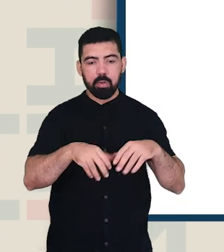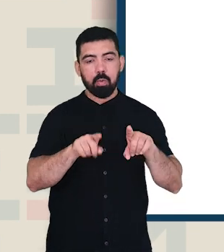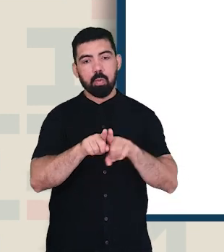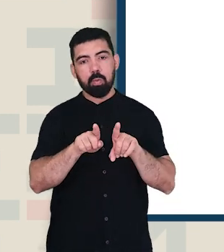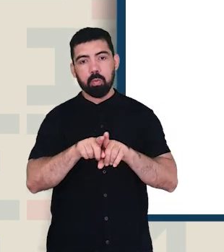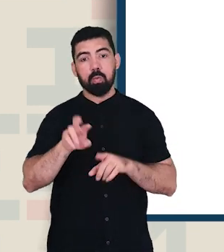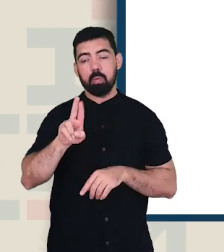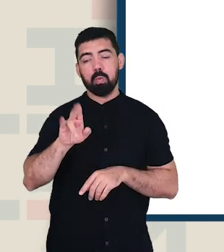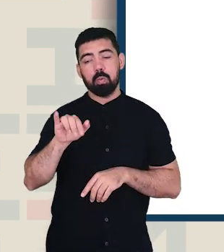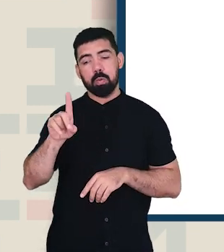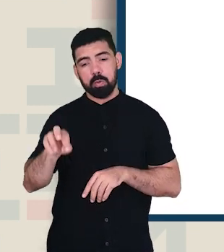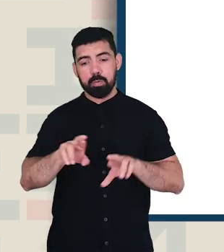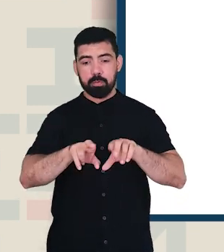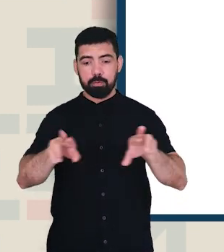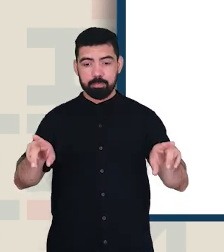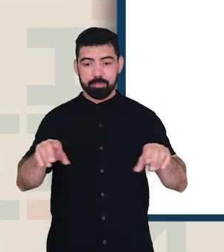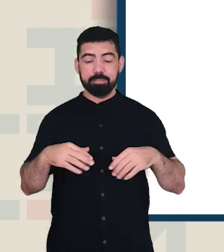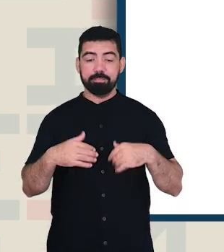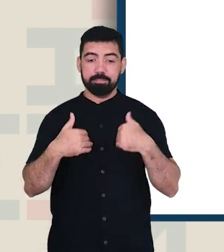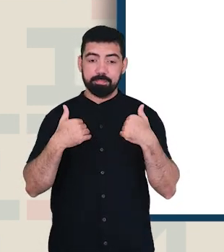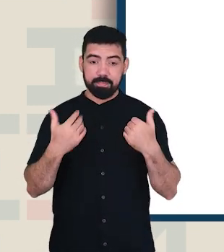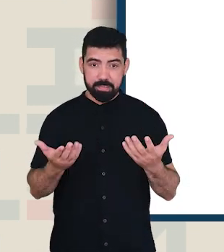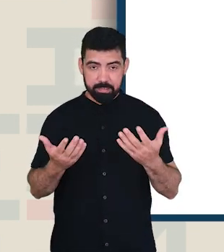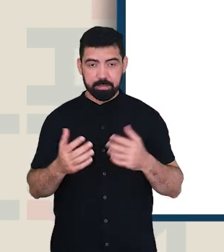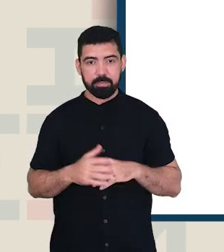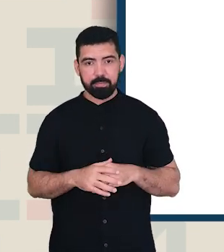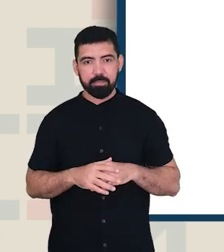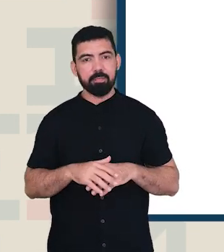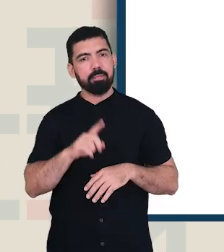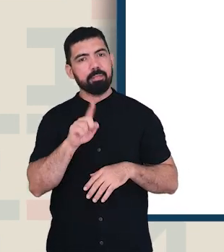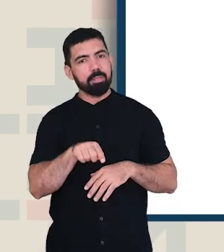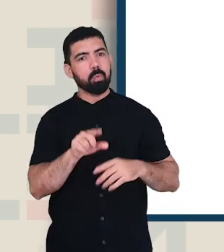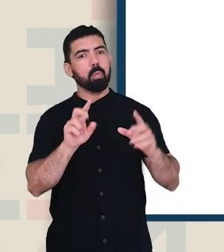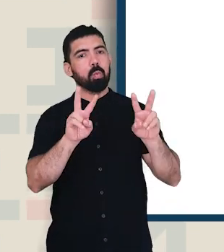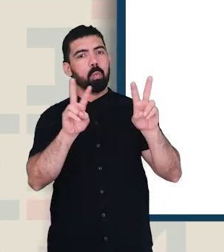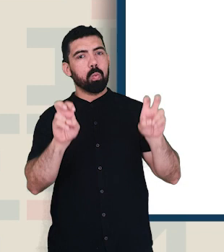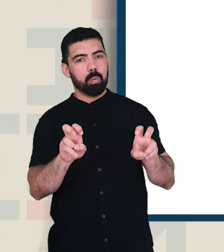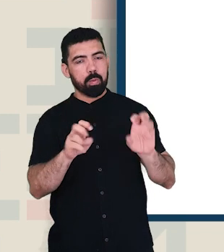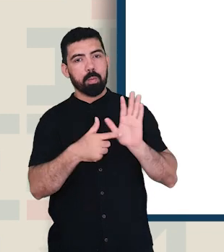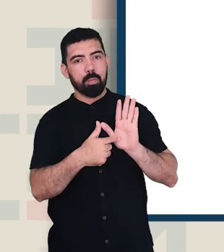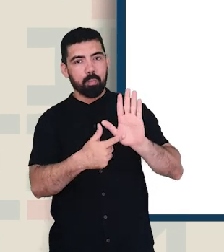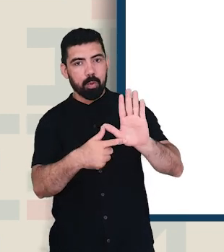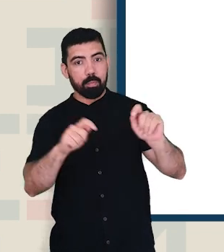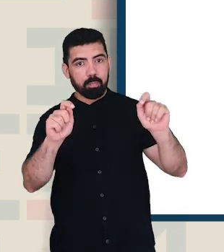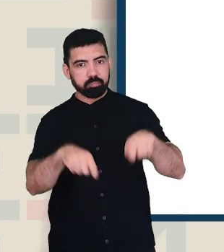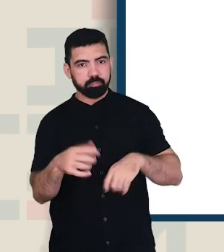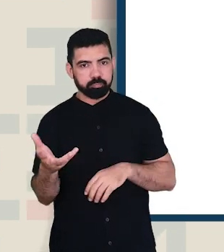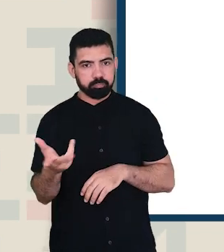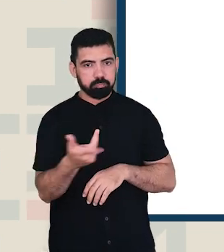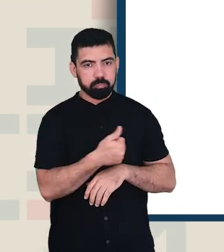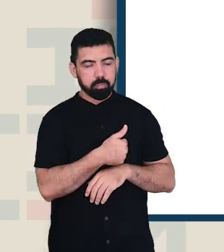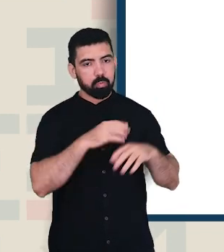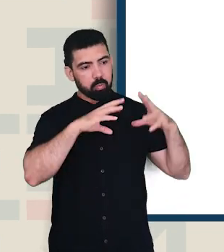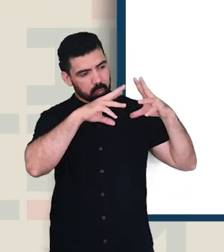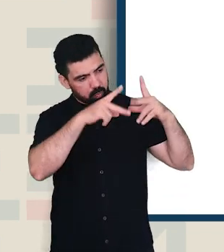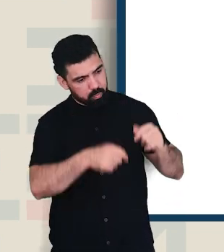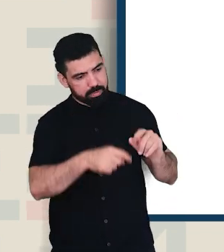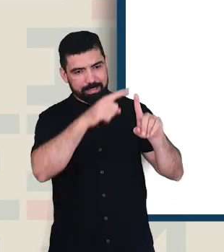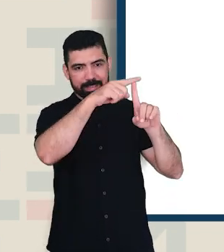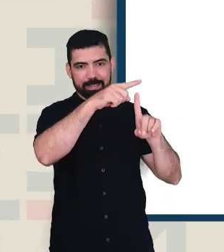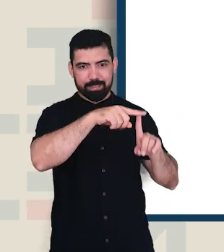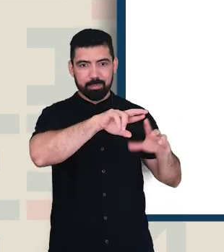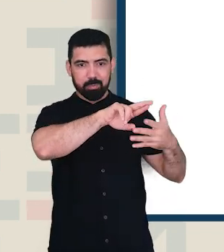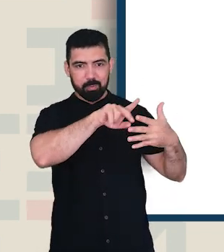tudo mais. Bem, era um pouco para mostrar a potencialidade de todos esses tipos